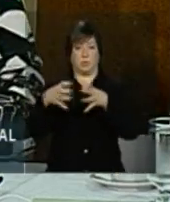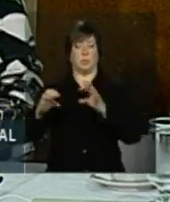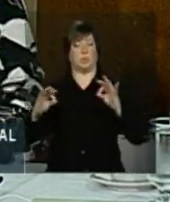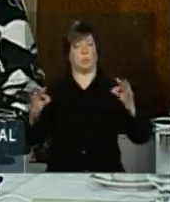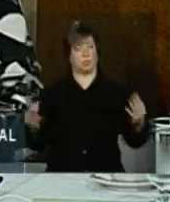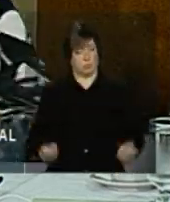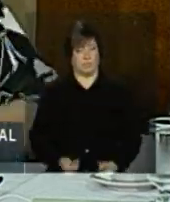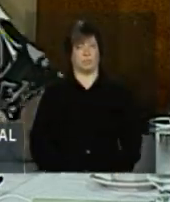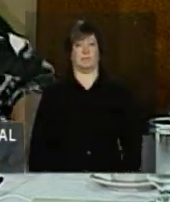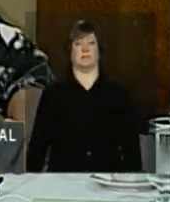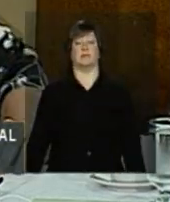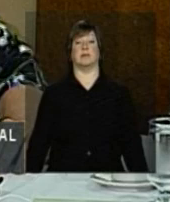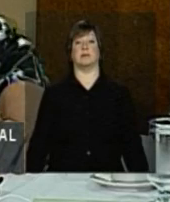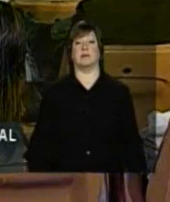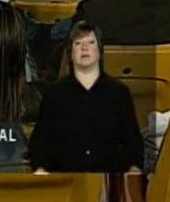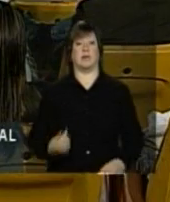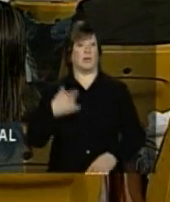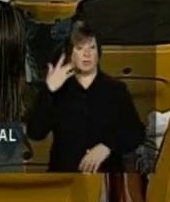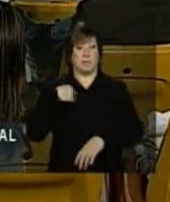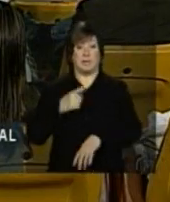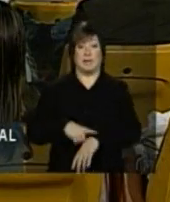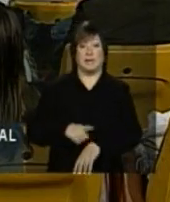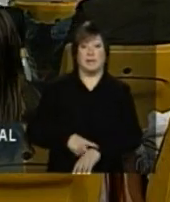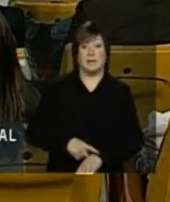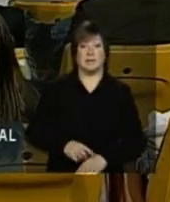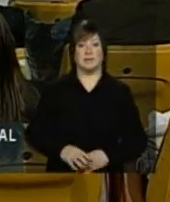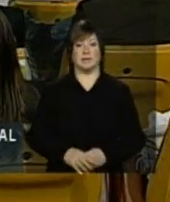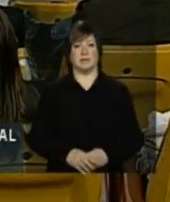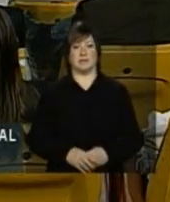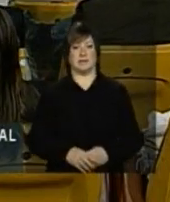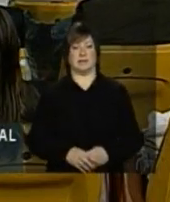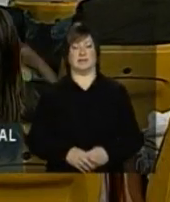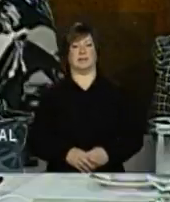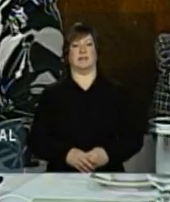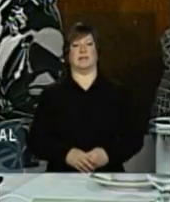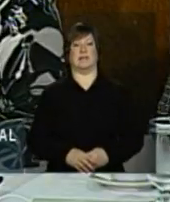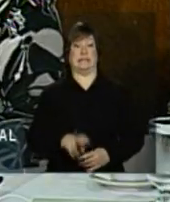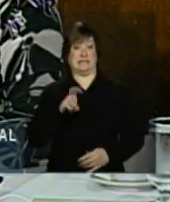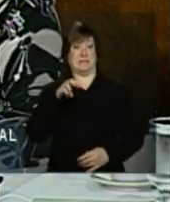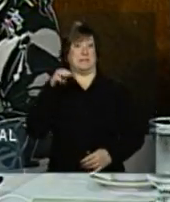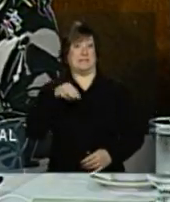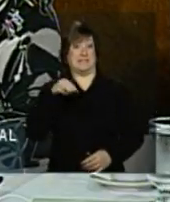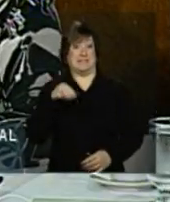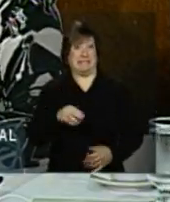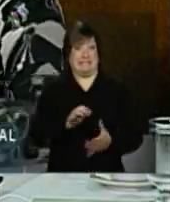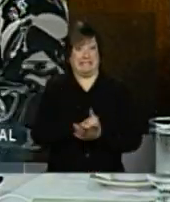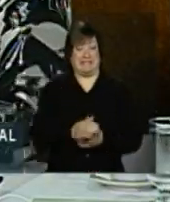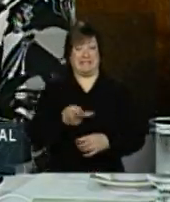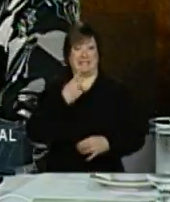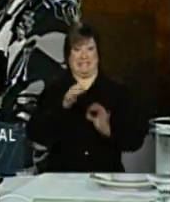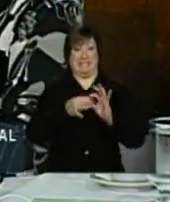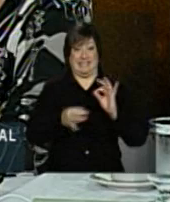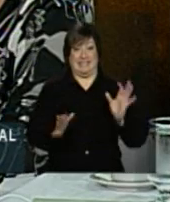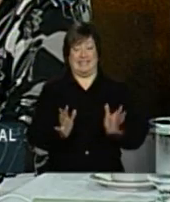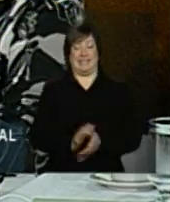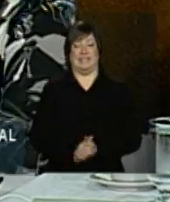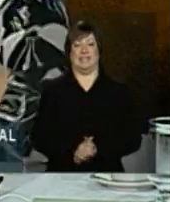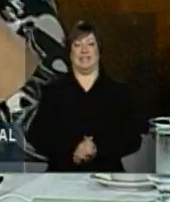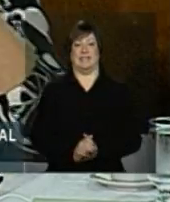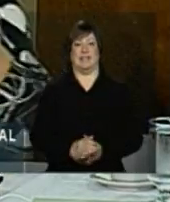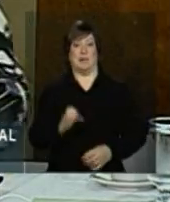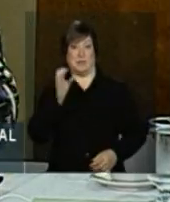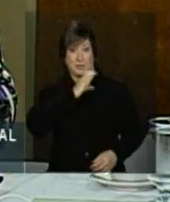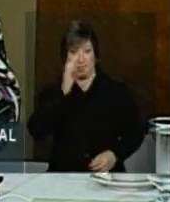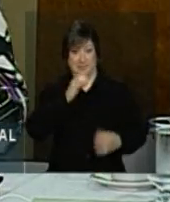assim por diante Então eu não sei como que tá meu tempo Maria Mia 5 minutos Ixe 5 minutos Cabral Socorro toca